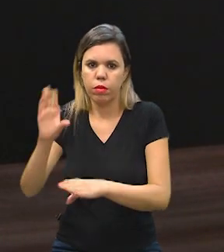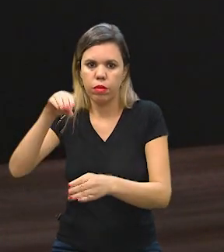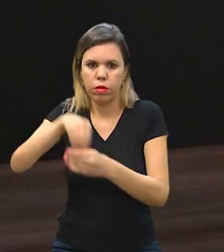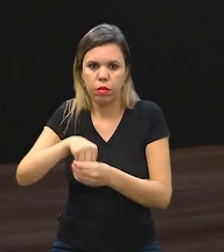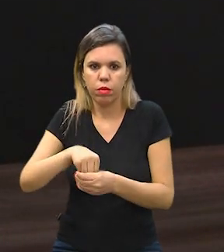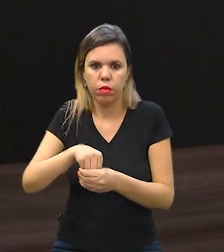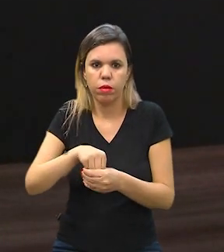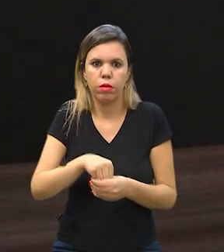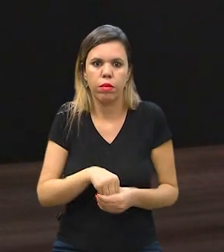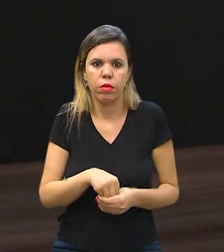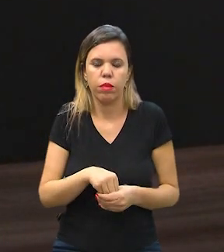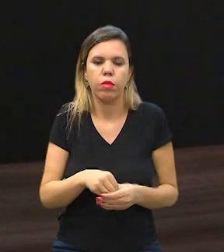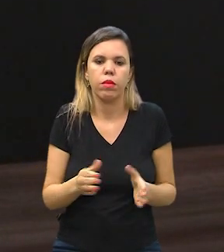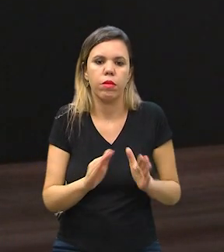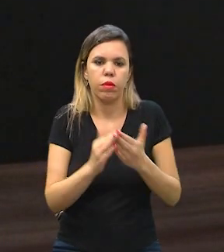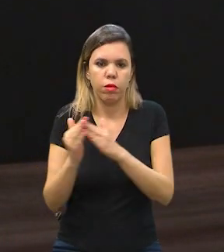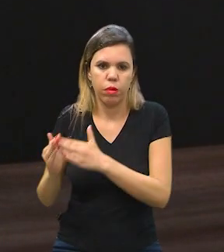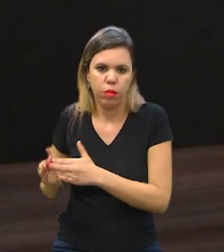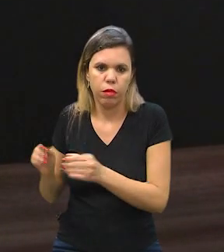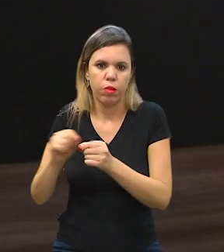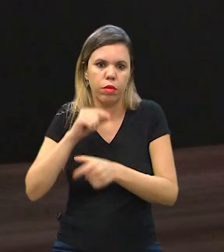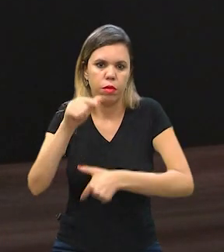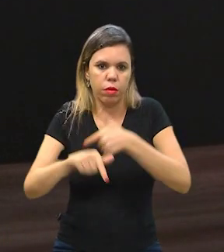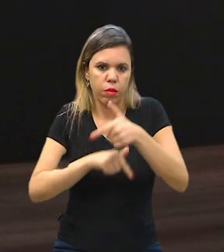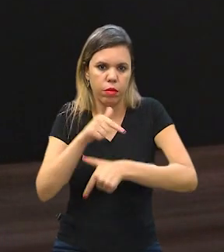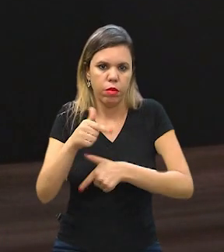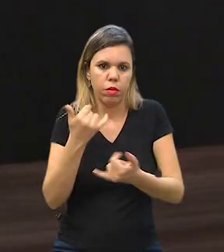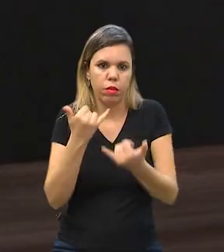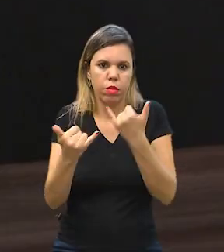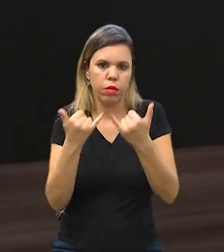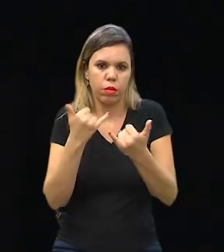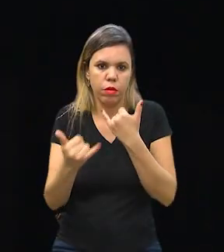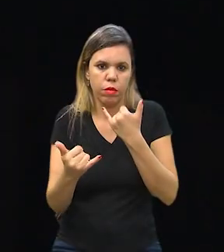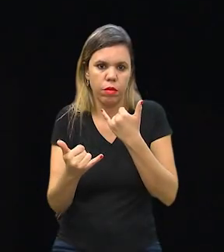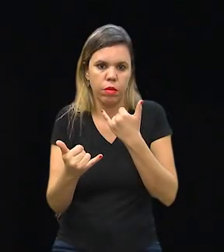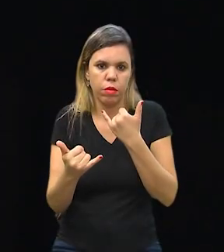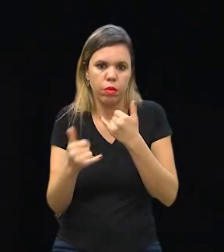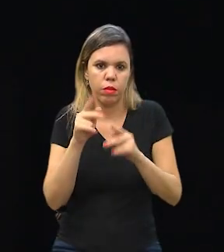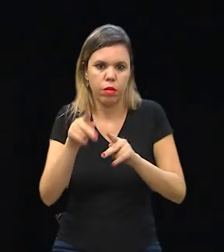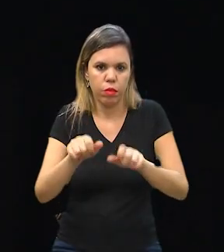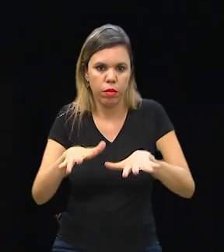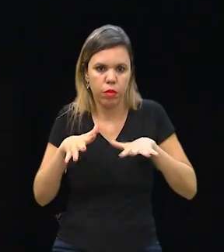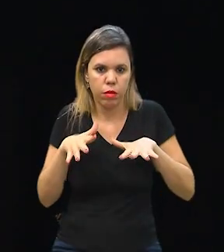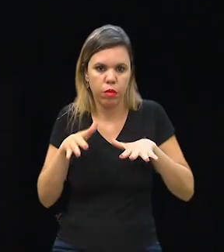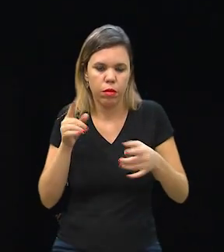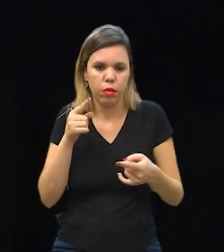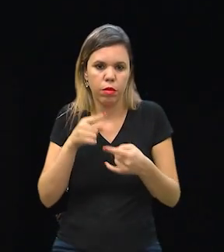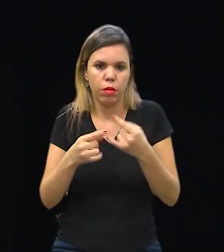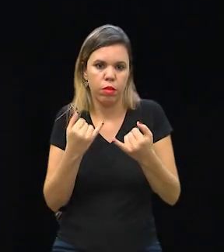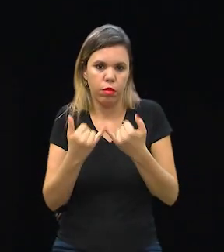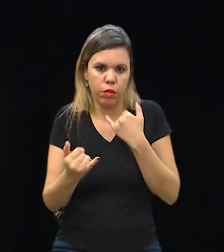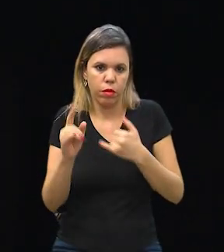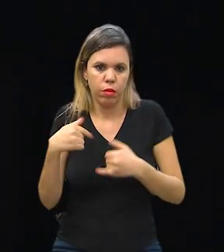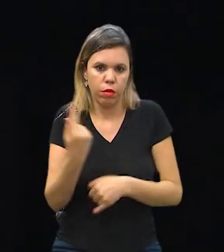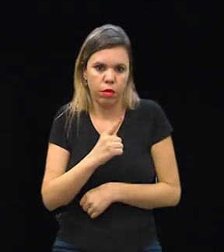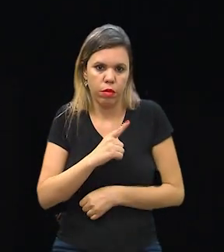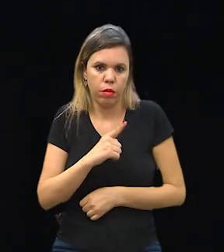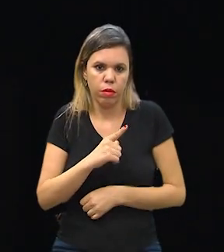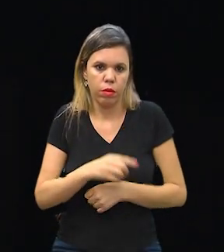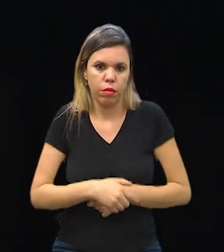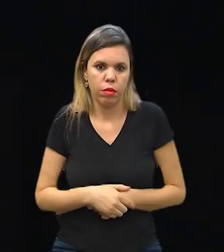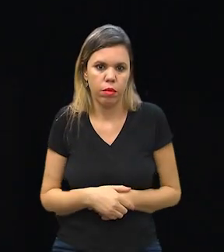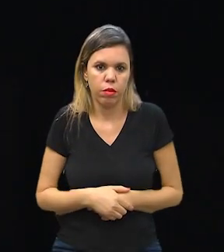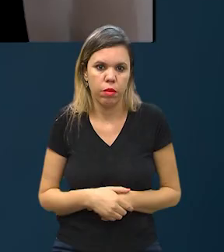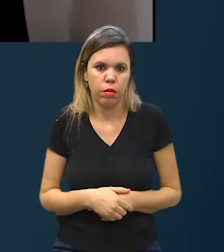da periferia, e fazendo um trabalho muito parecido, com um público-alvo bem parecido do que a gente tinha também,